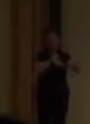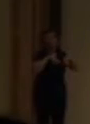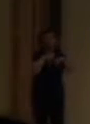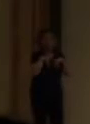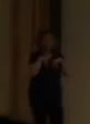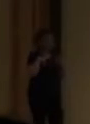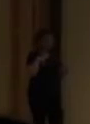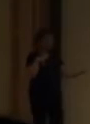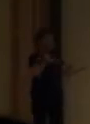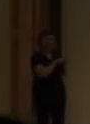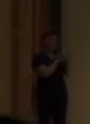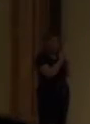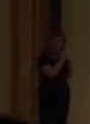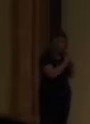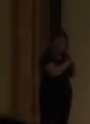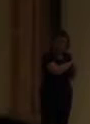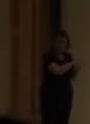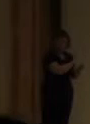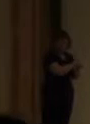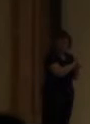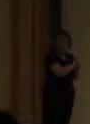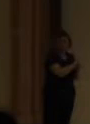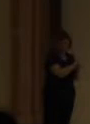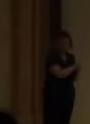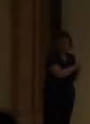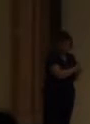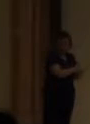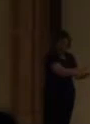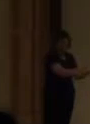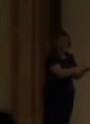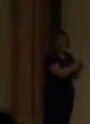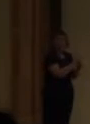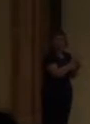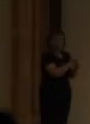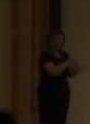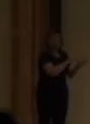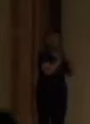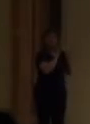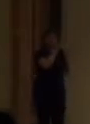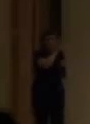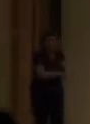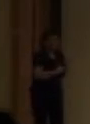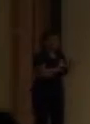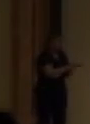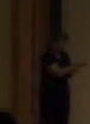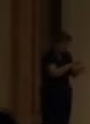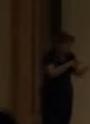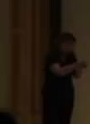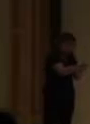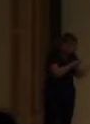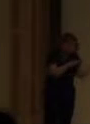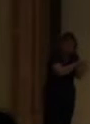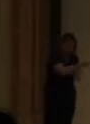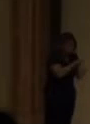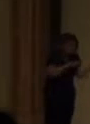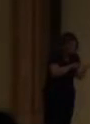E, como sabem, a escravatura deu origem a um negócio terrível, a um negócio de negreiros, que produziu